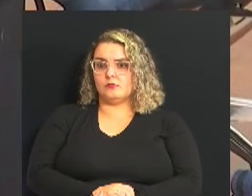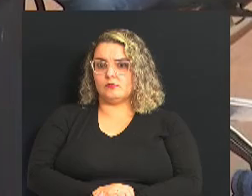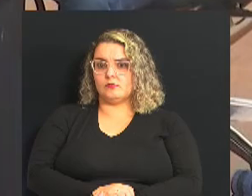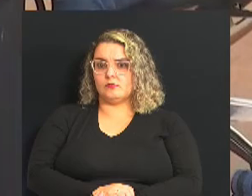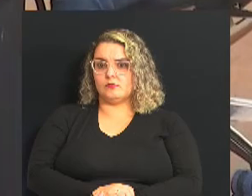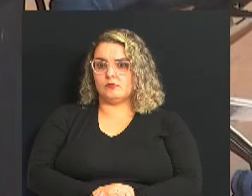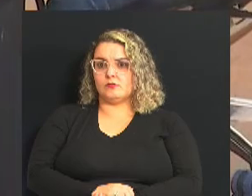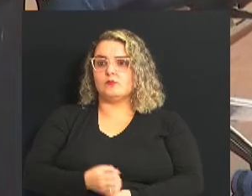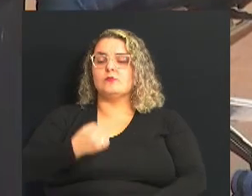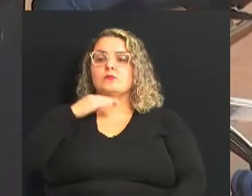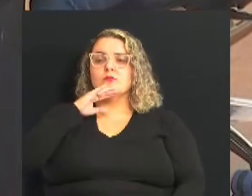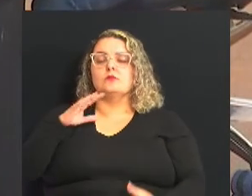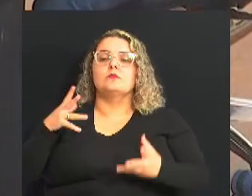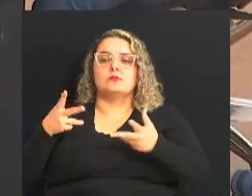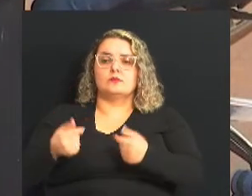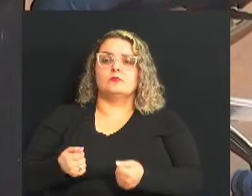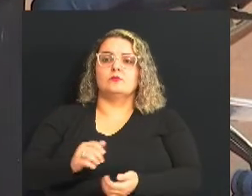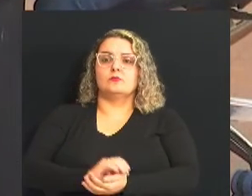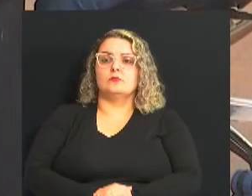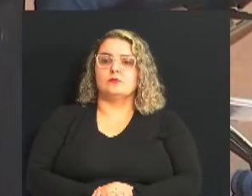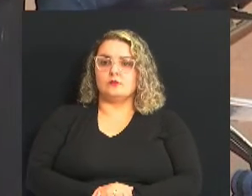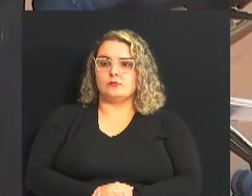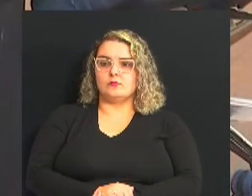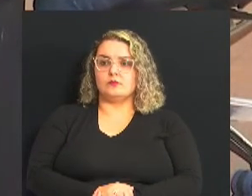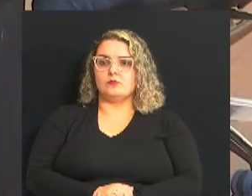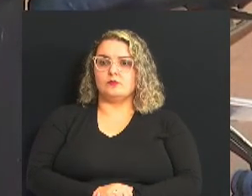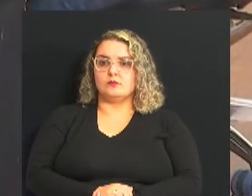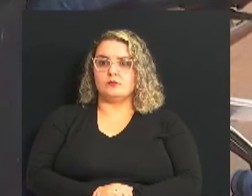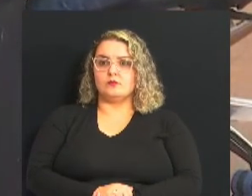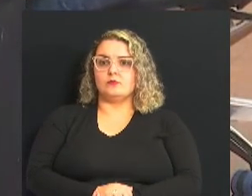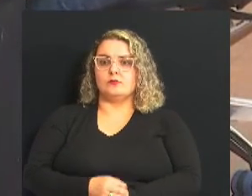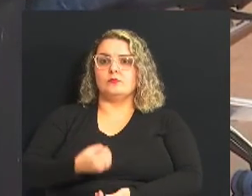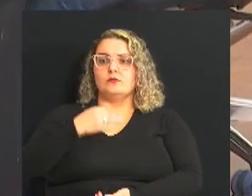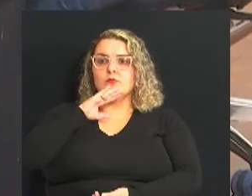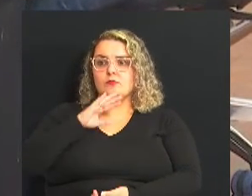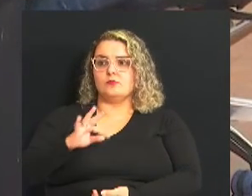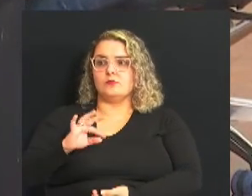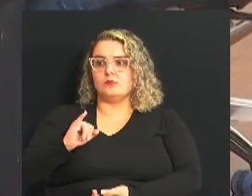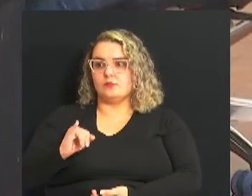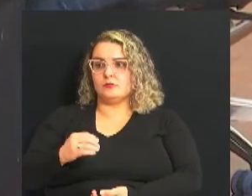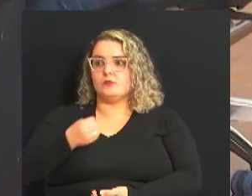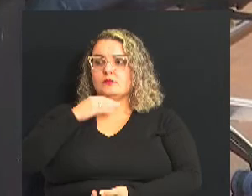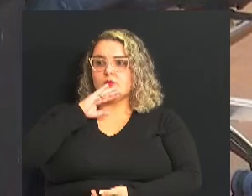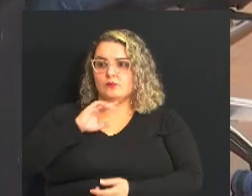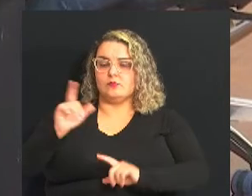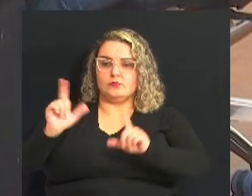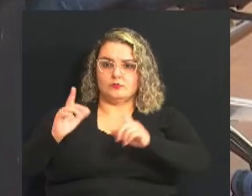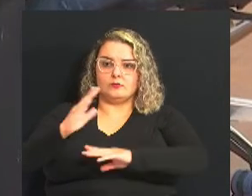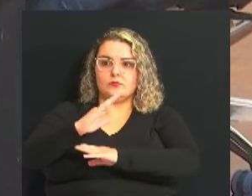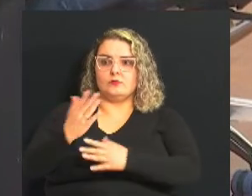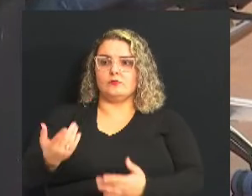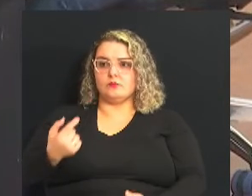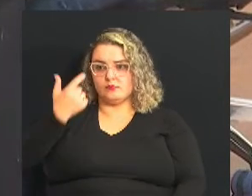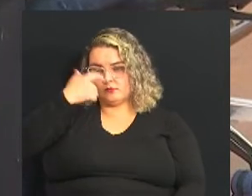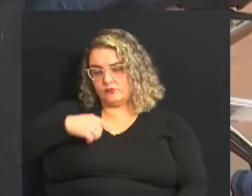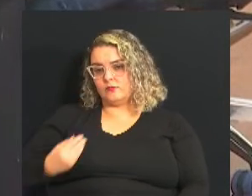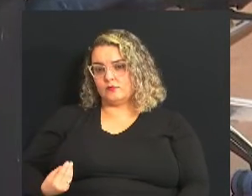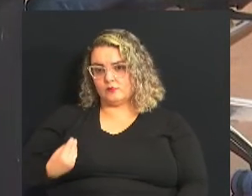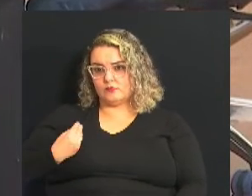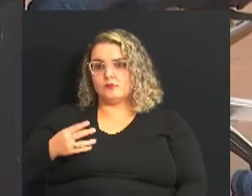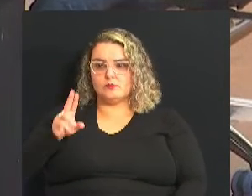Boa tarde a todo mundo, boa tarde a vocês do TI, boa tarde à TV Câmara. Eu como usuário tanto da área do